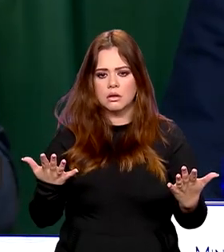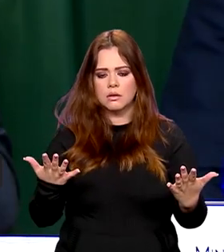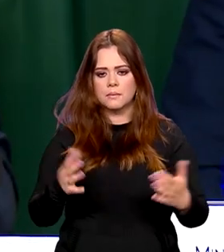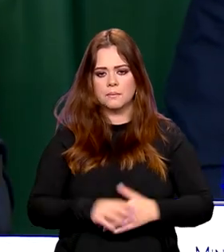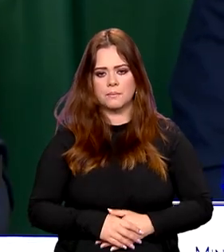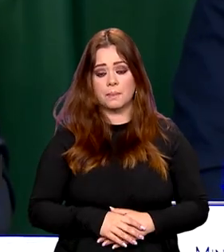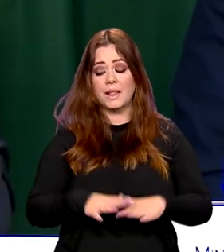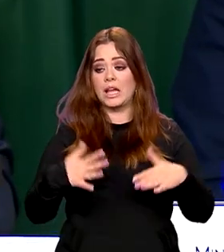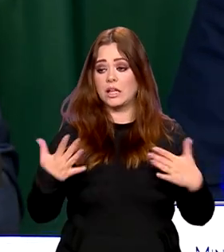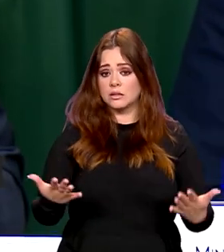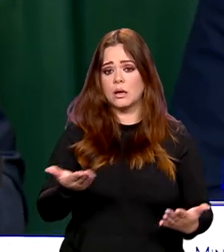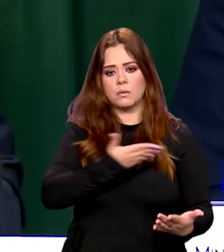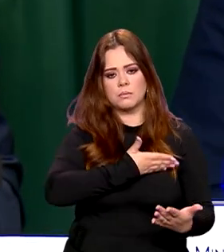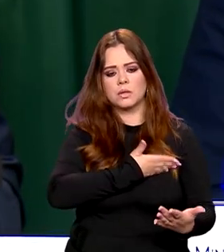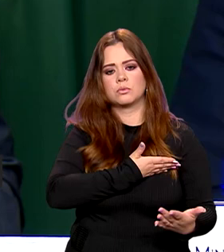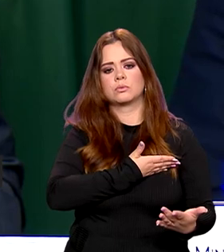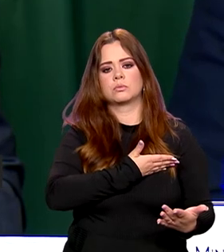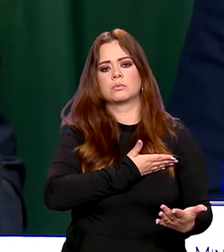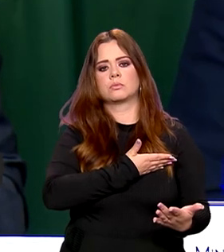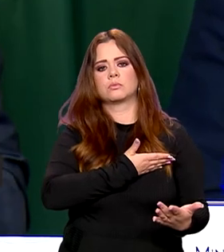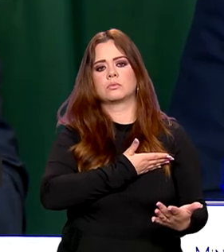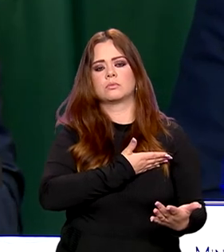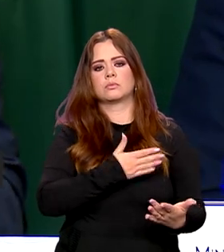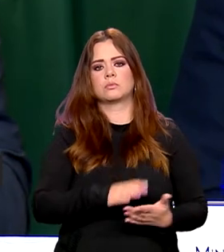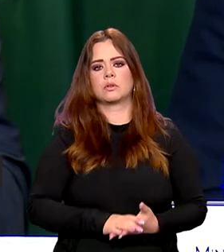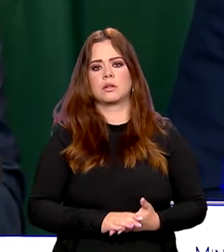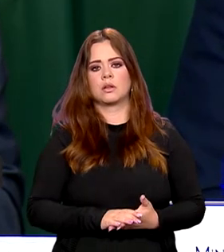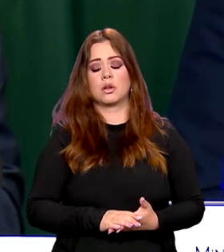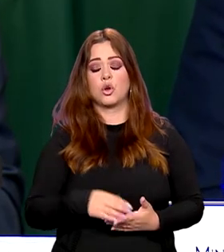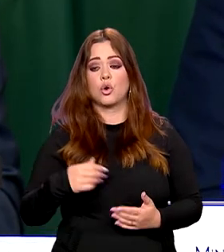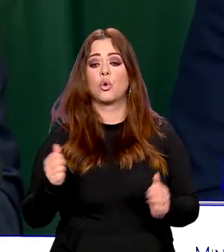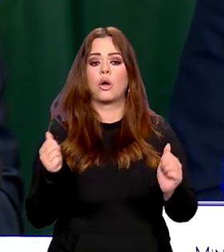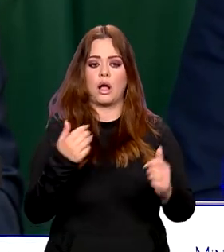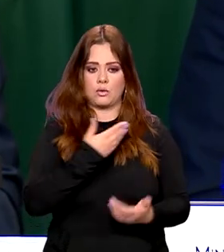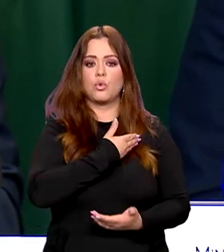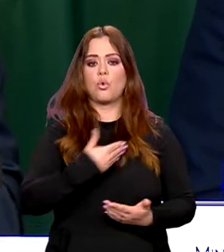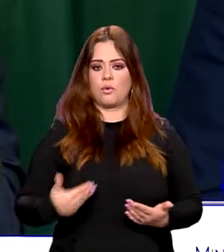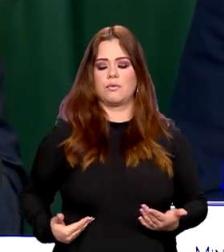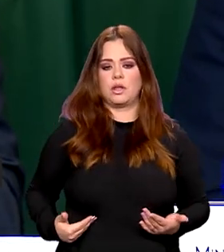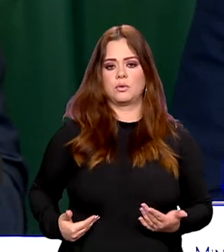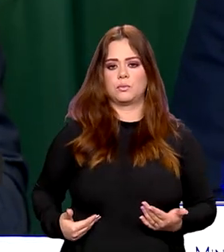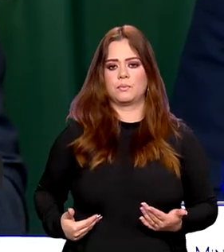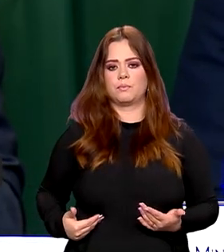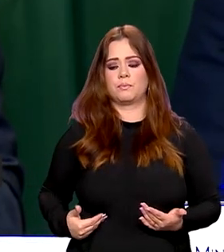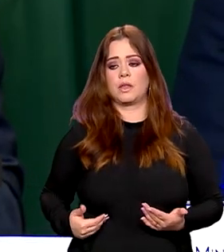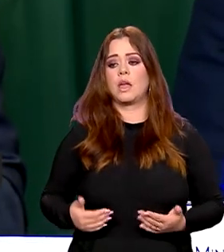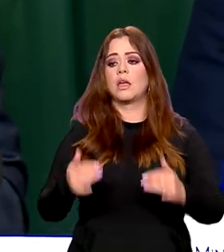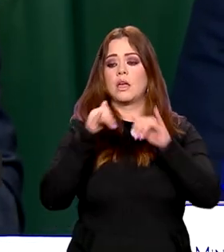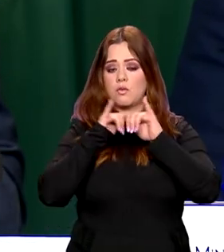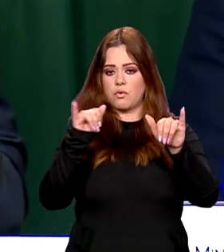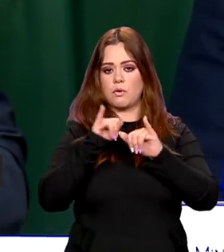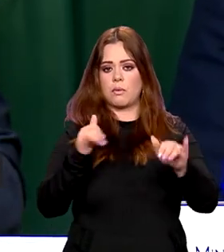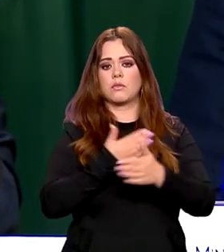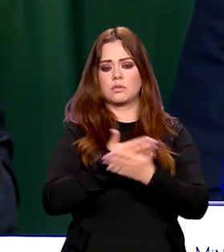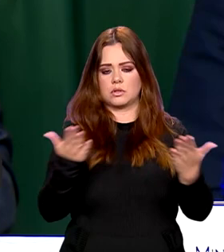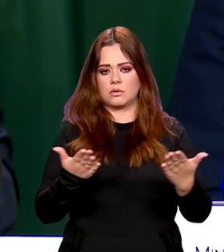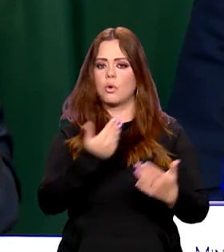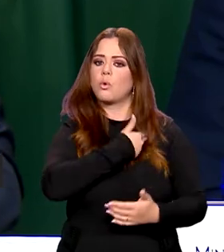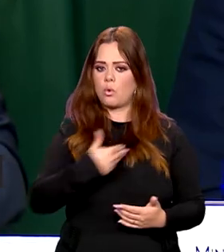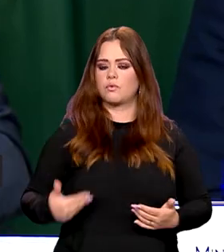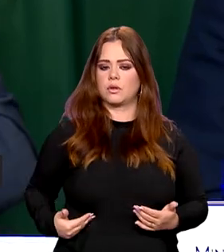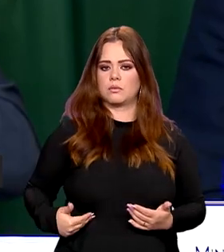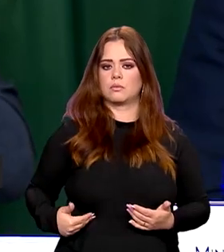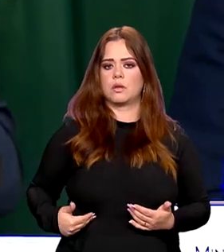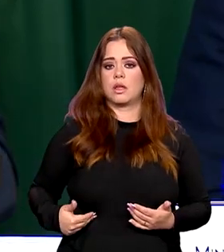Então, meus queridos companheiros, da parte do governo, eu queria dizer para vocês, da parte do